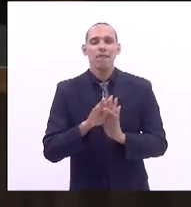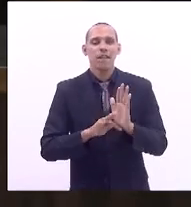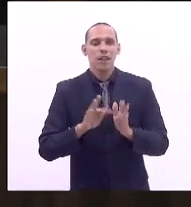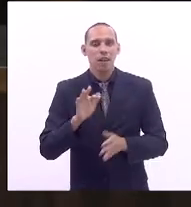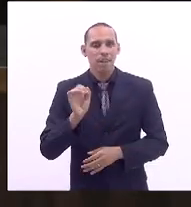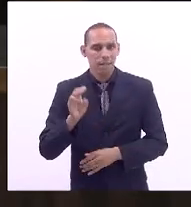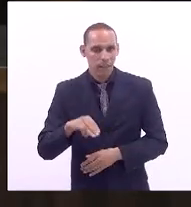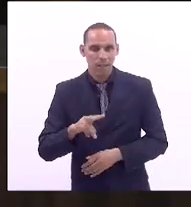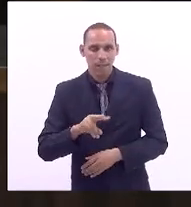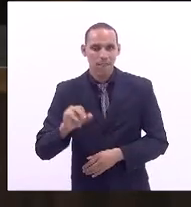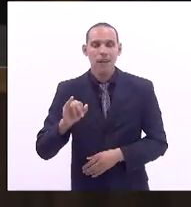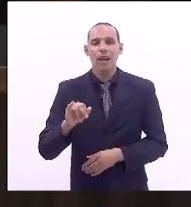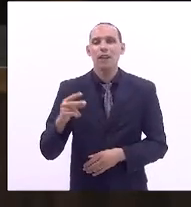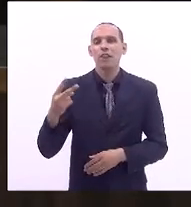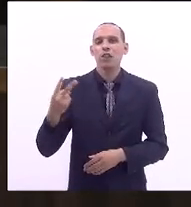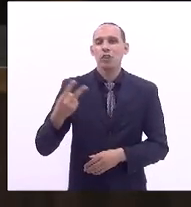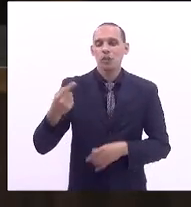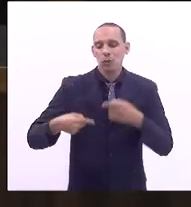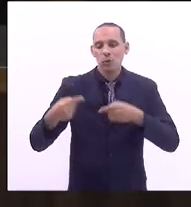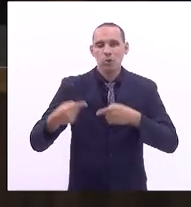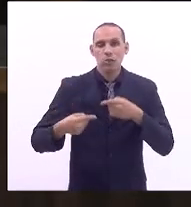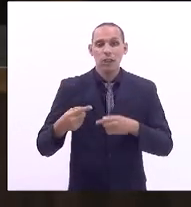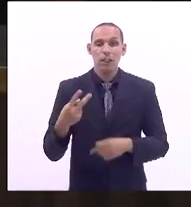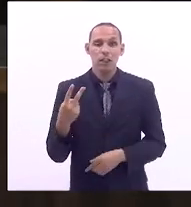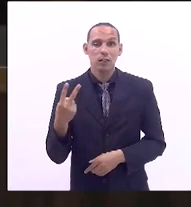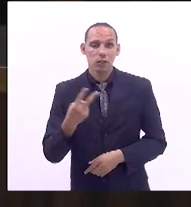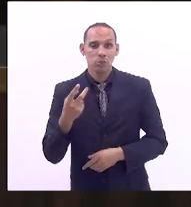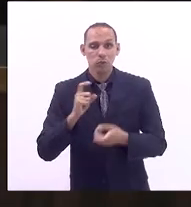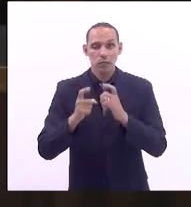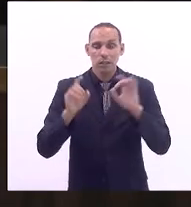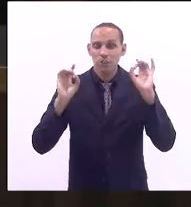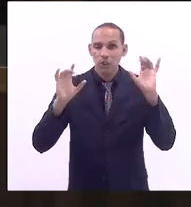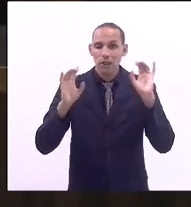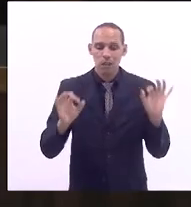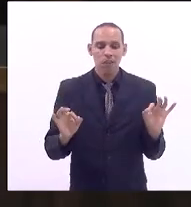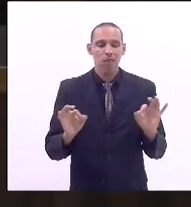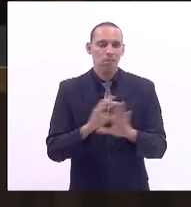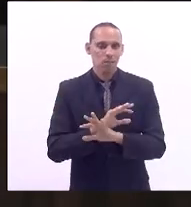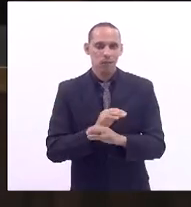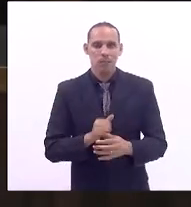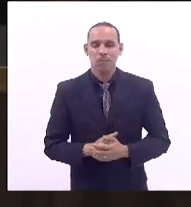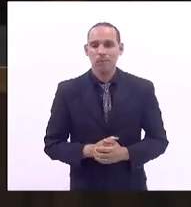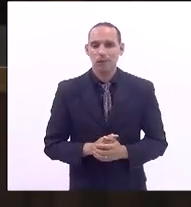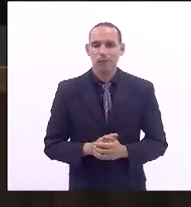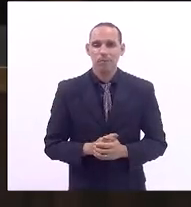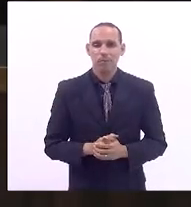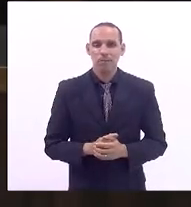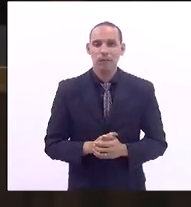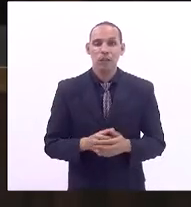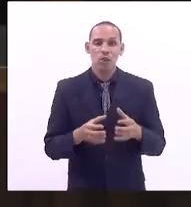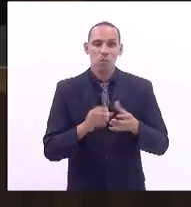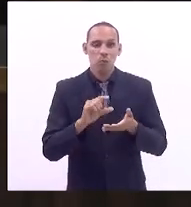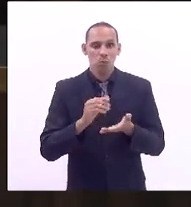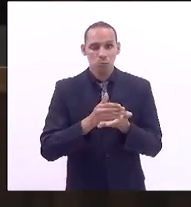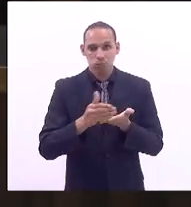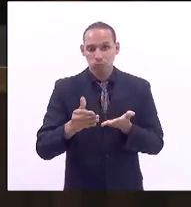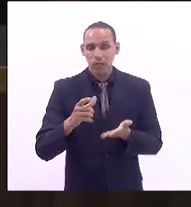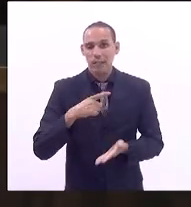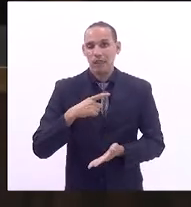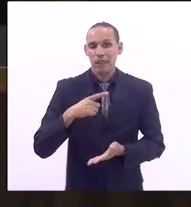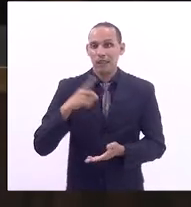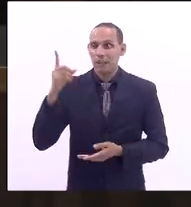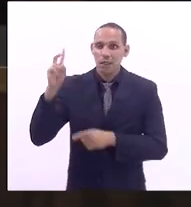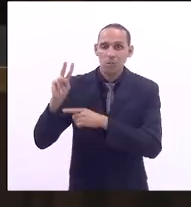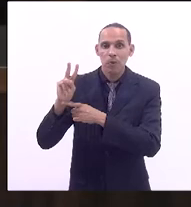para a segunda à disposição nada mais a tratar na segunda sessão ordinária do dia mesmo está encerrada havendo número legal e sob a proteção